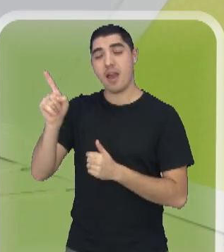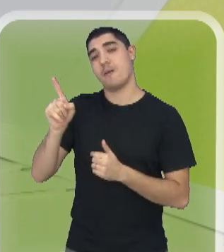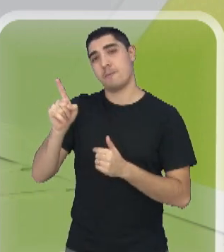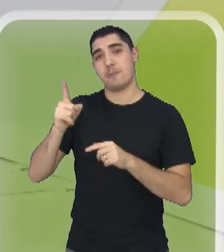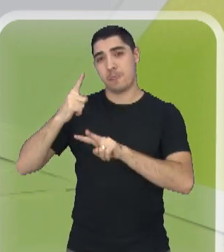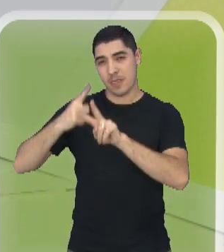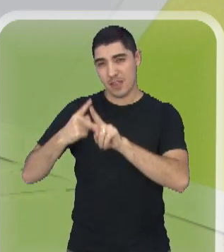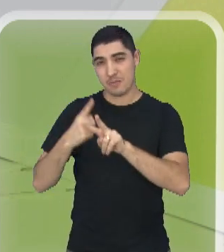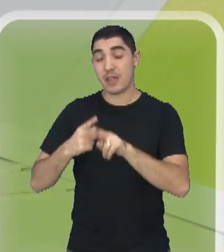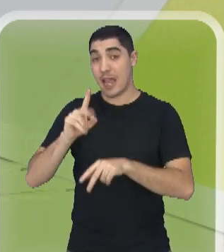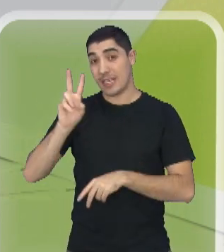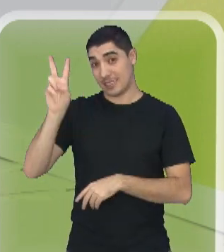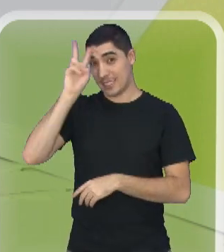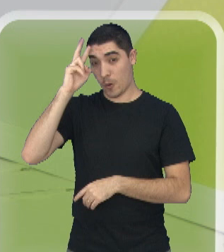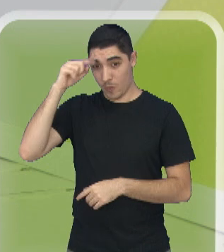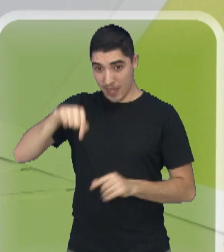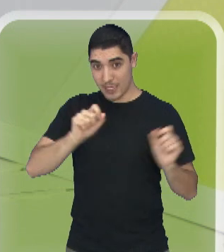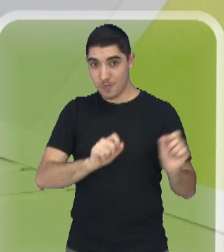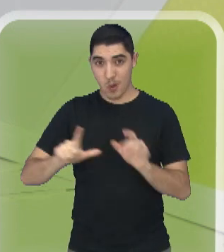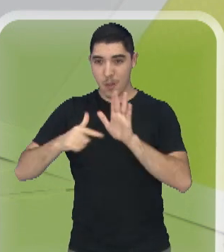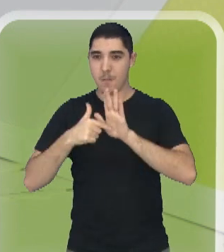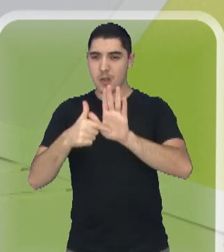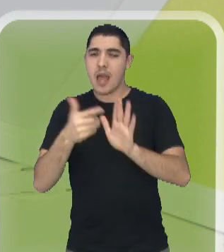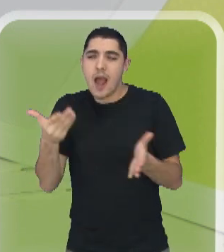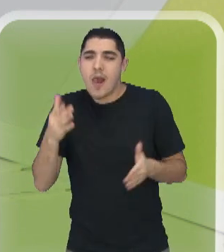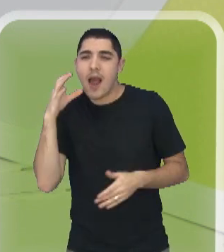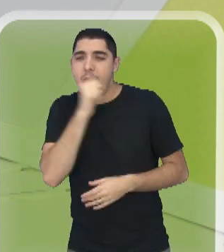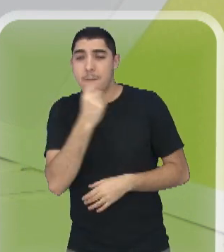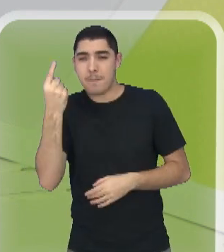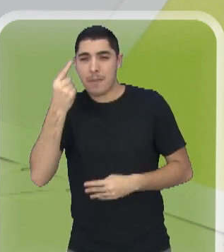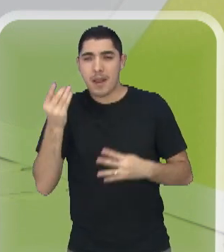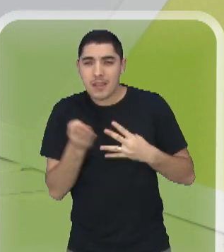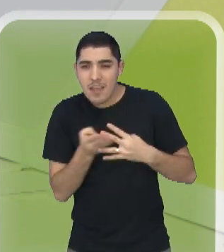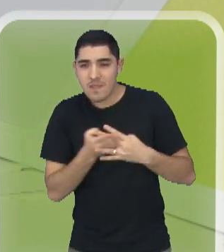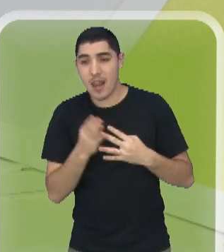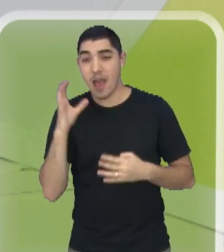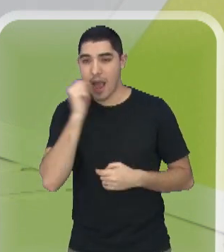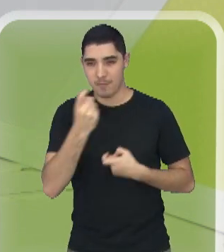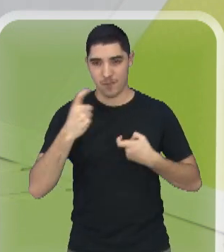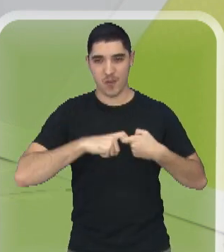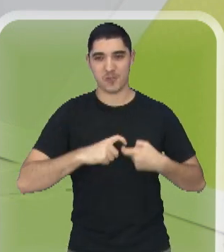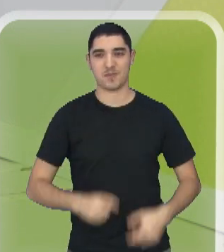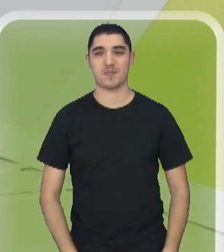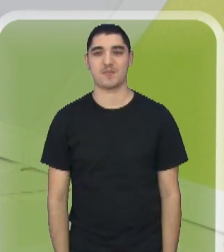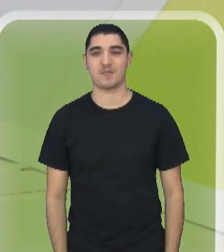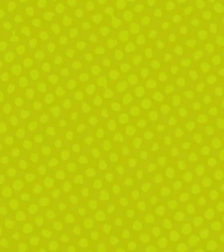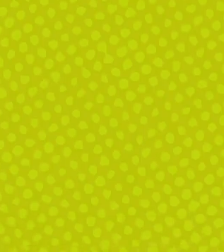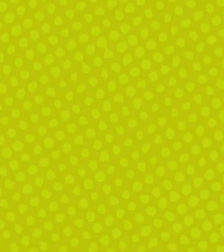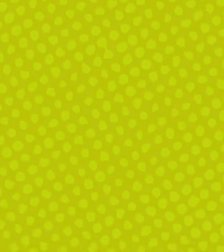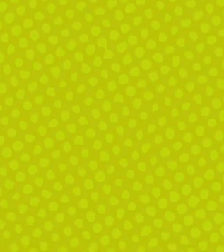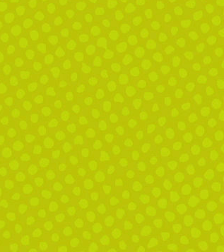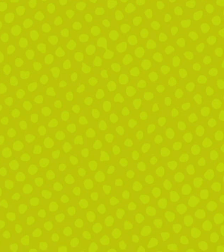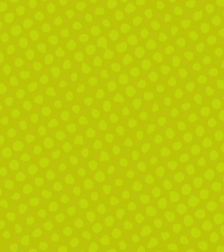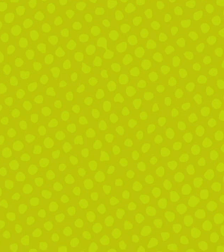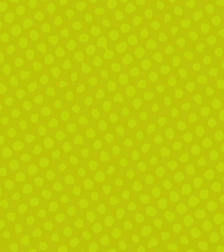você na segunda-feira aqui no Hora do Esporte. A gente vai para o primeiro intervalo do dia, rapidinho, já voltamos.